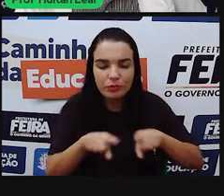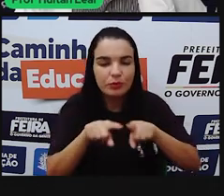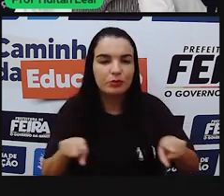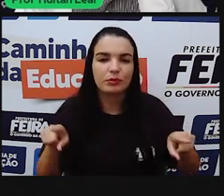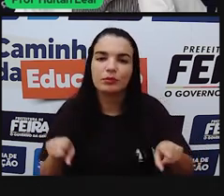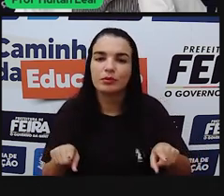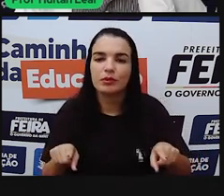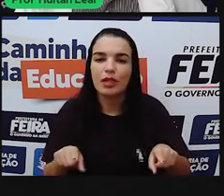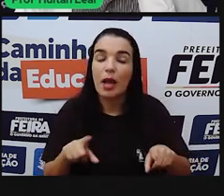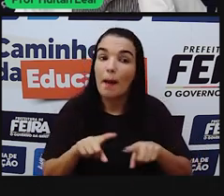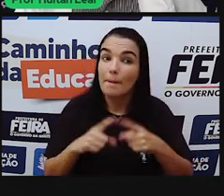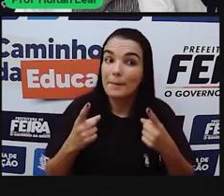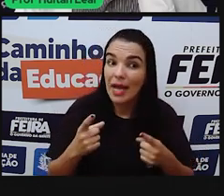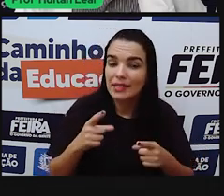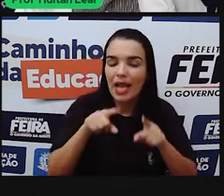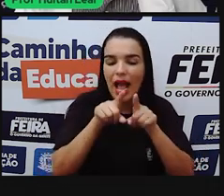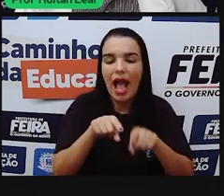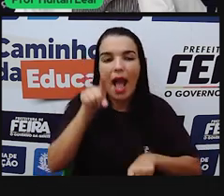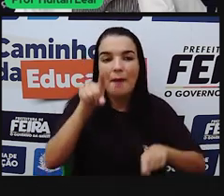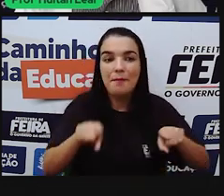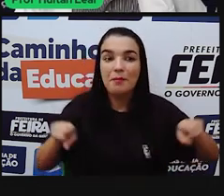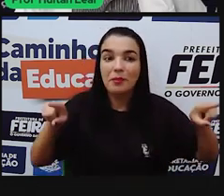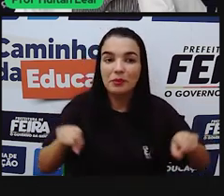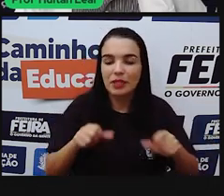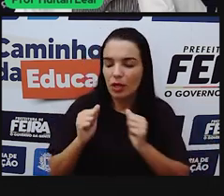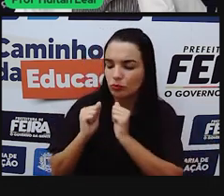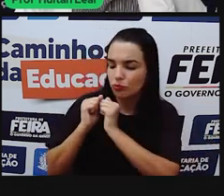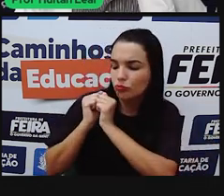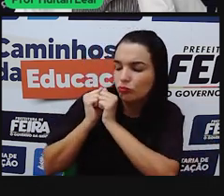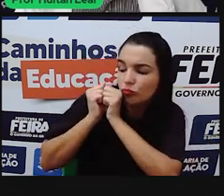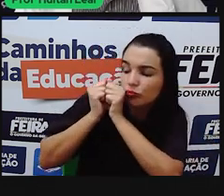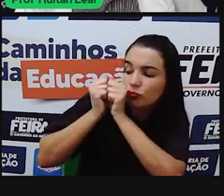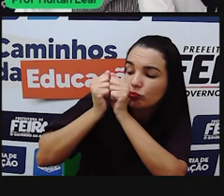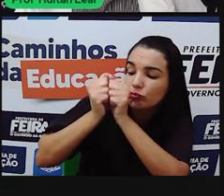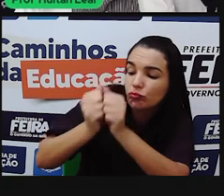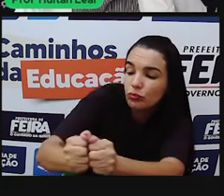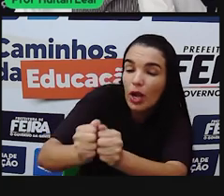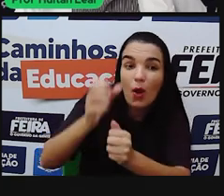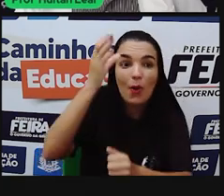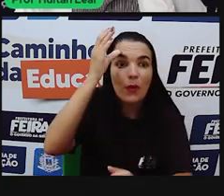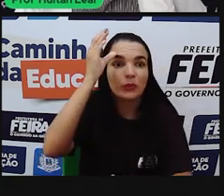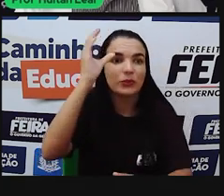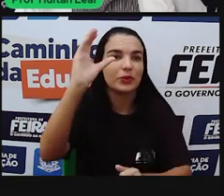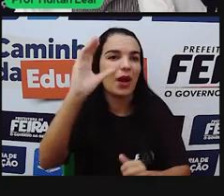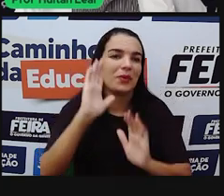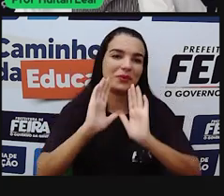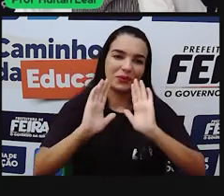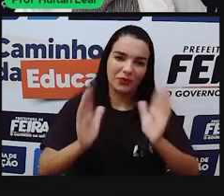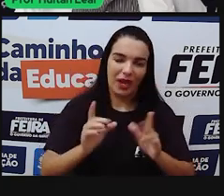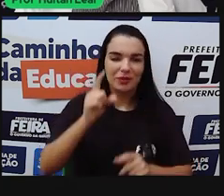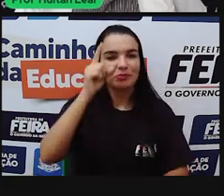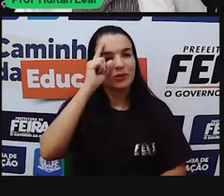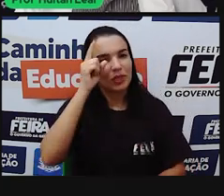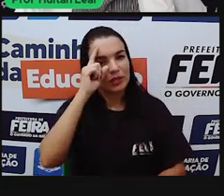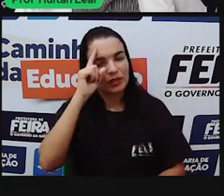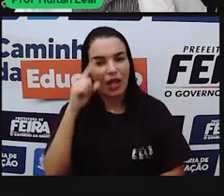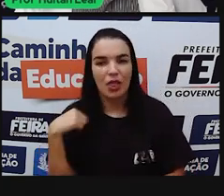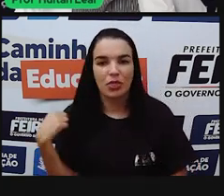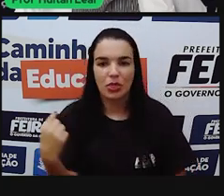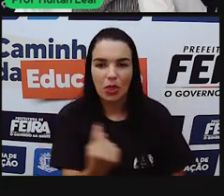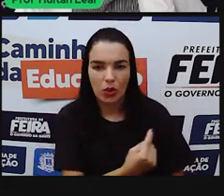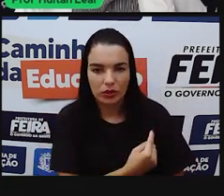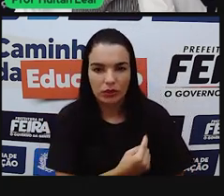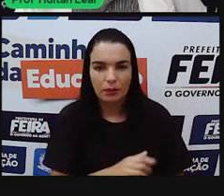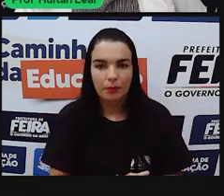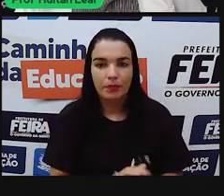elemento cultural que nos acompanha em todo dia, né, no nosso dia a dia. Nós